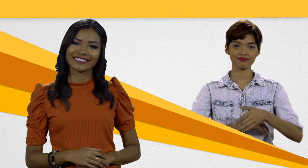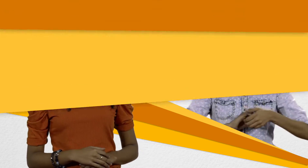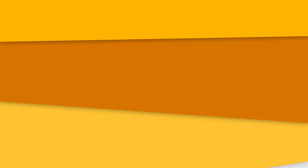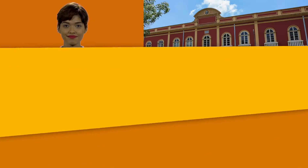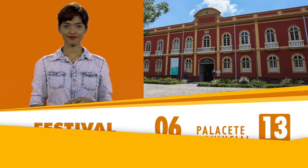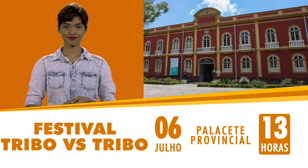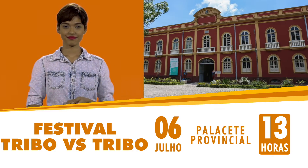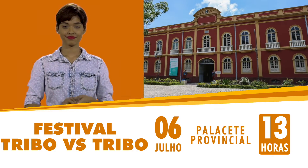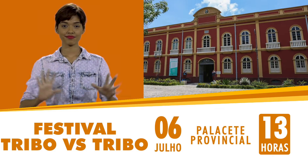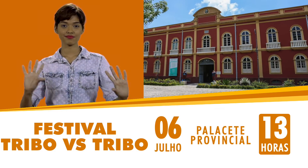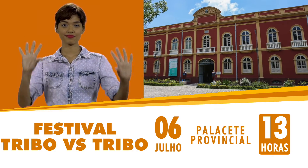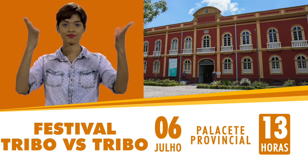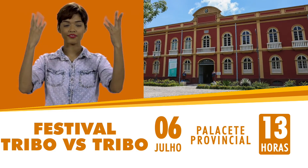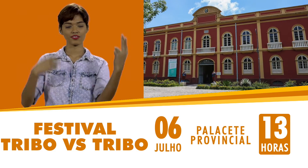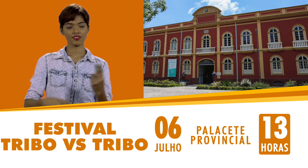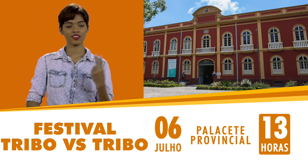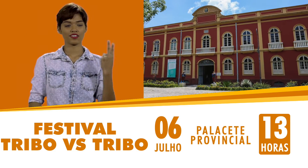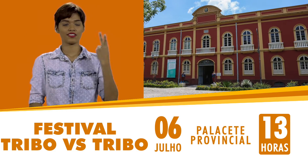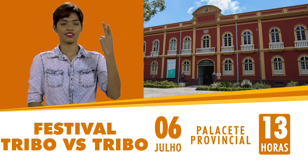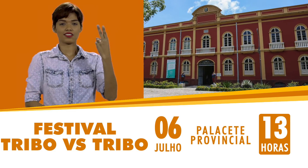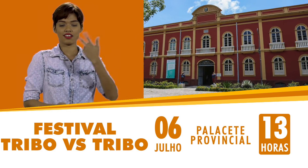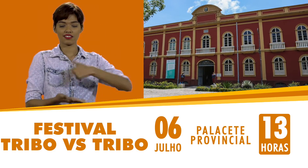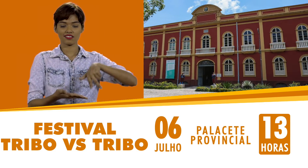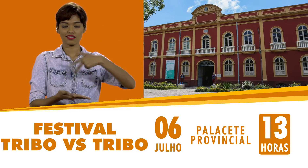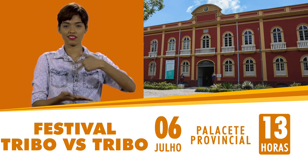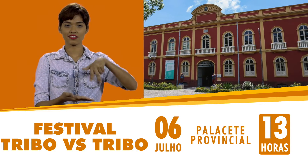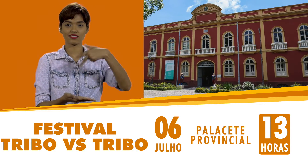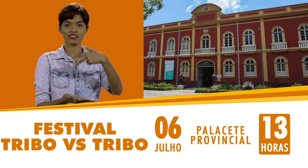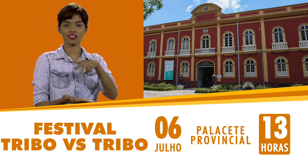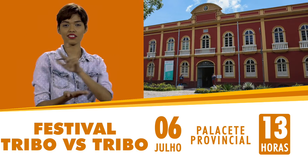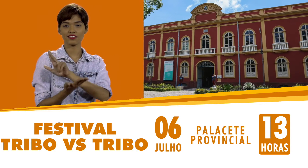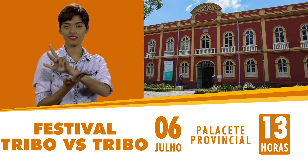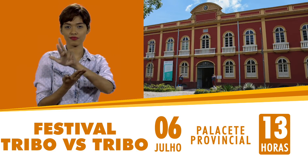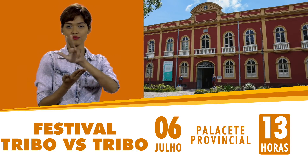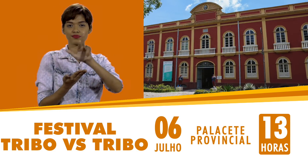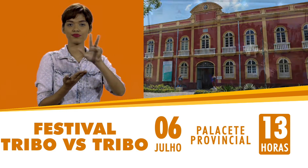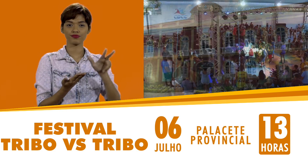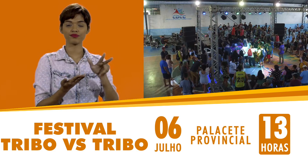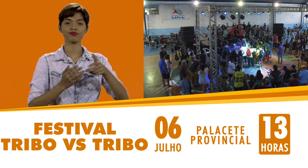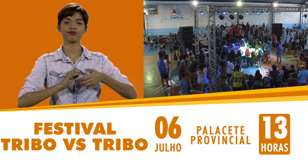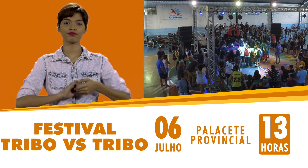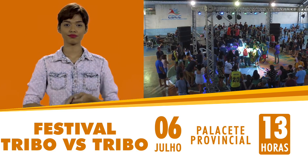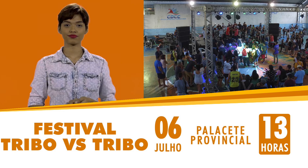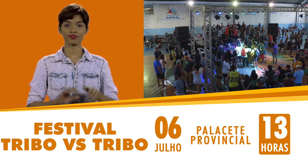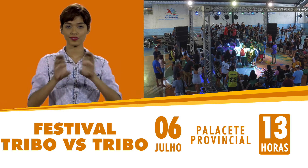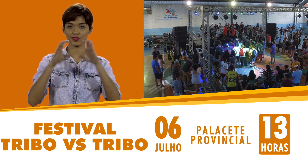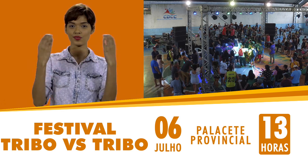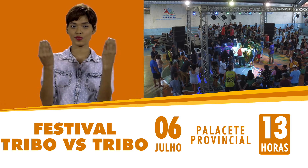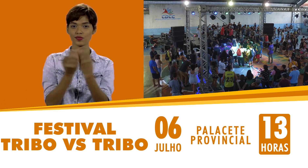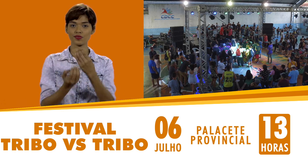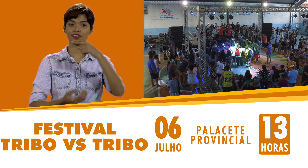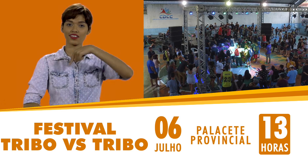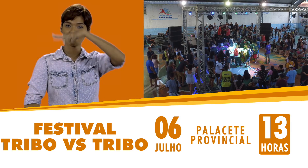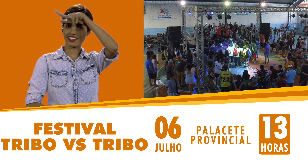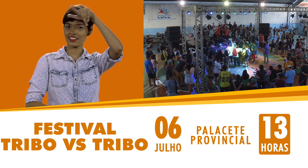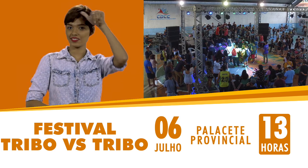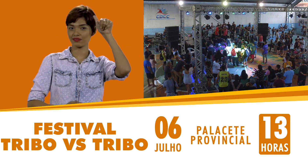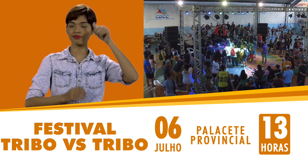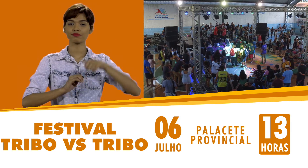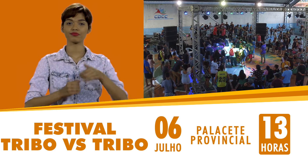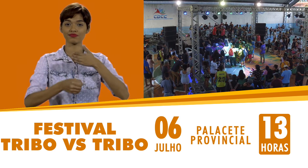tarde o evento valoriza as raízes do break dance e diversas manifestações artísticas da comunidade do